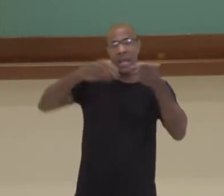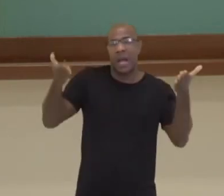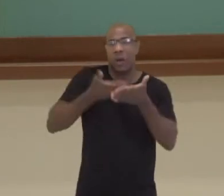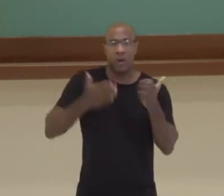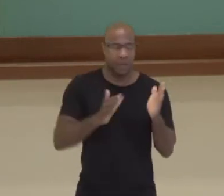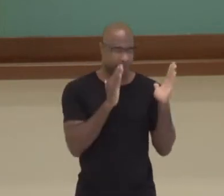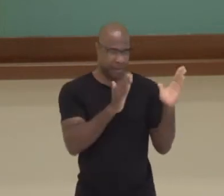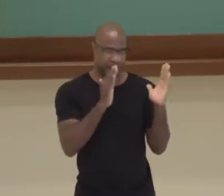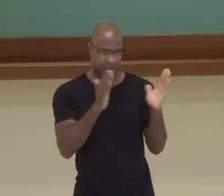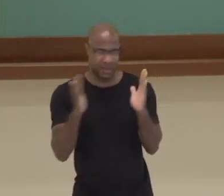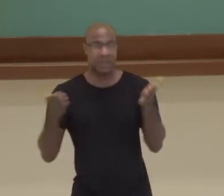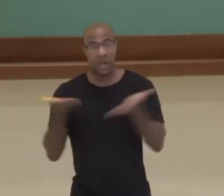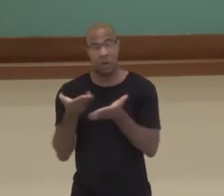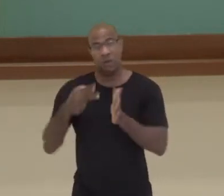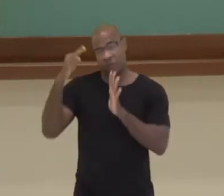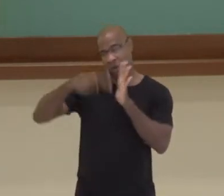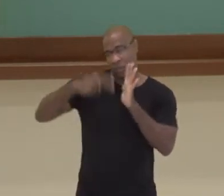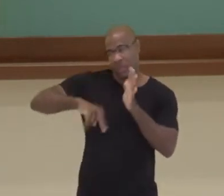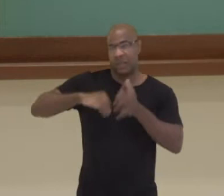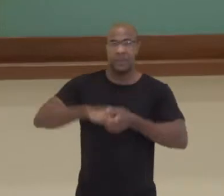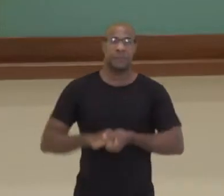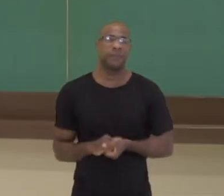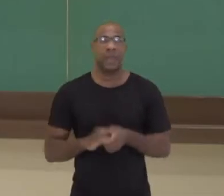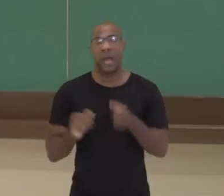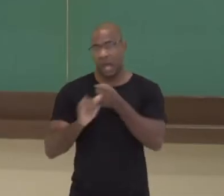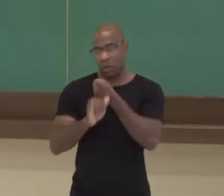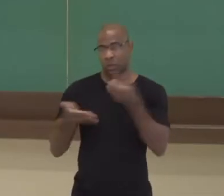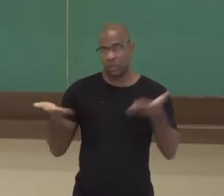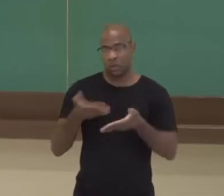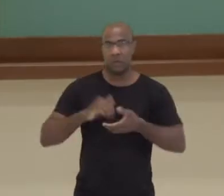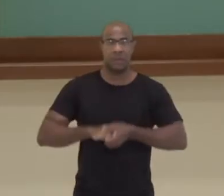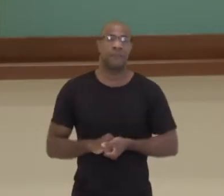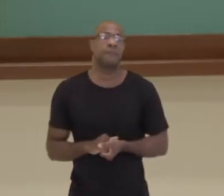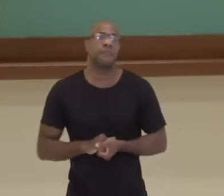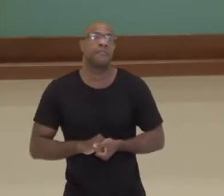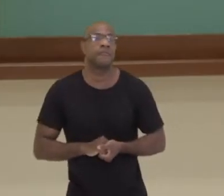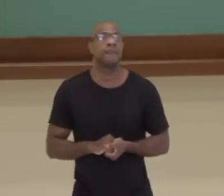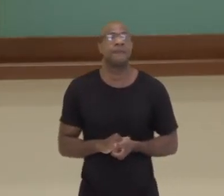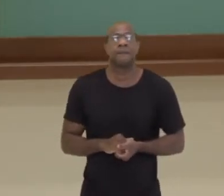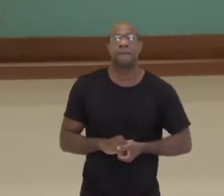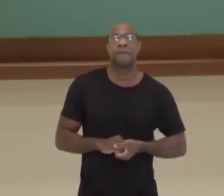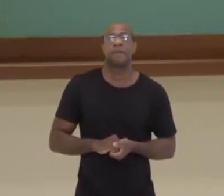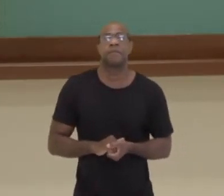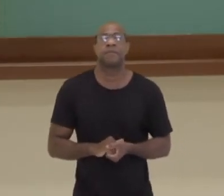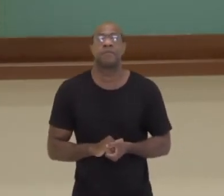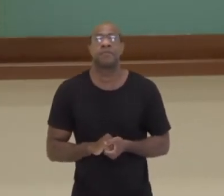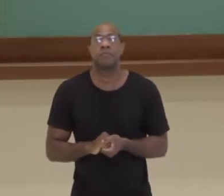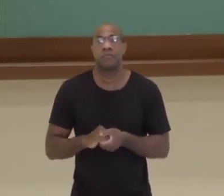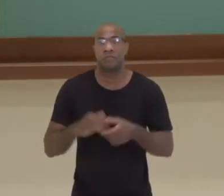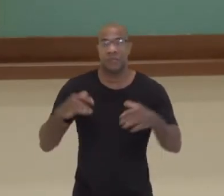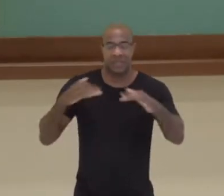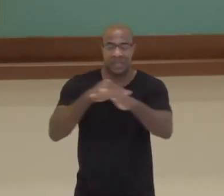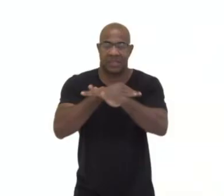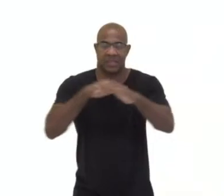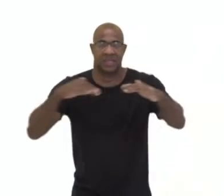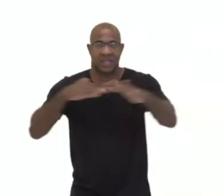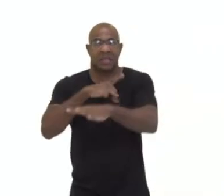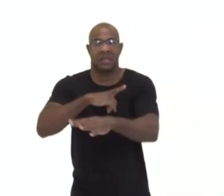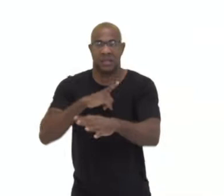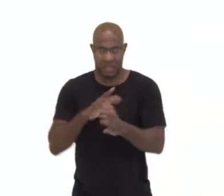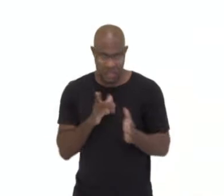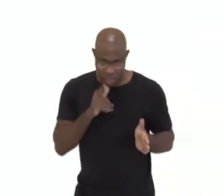e você, você e eu, a nossa crônica. Vamos ao texto. Toda cidade que tem um rio é